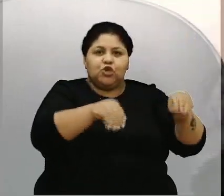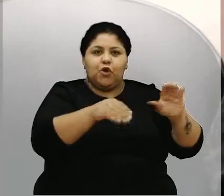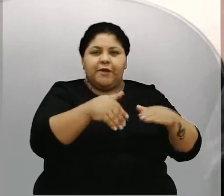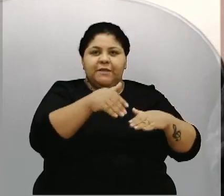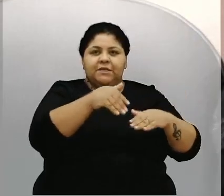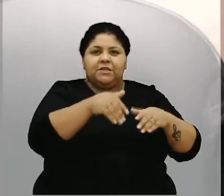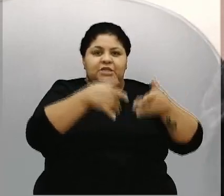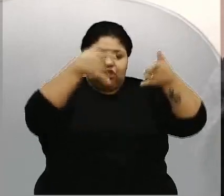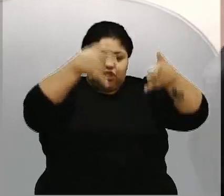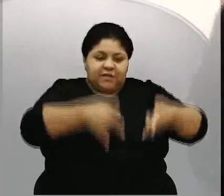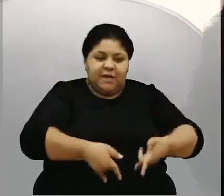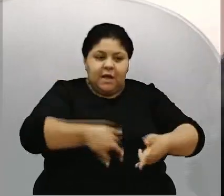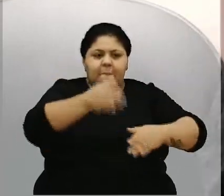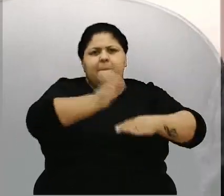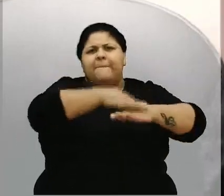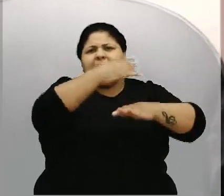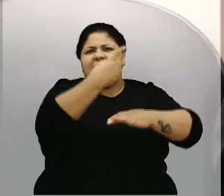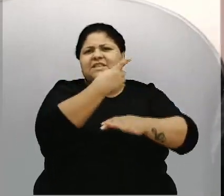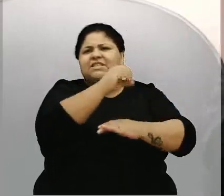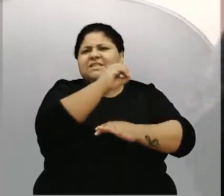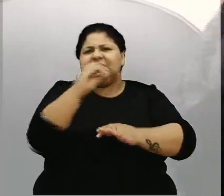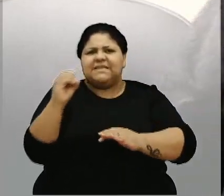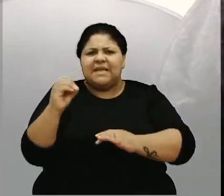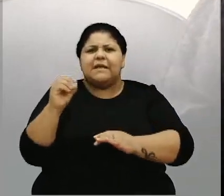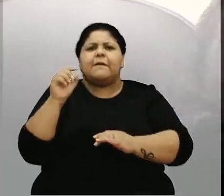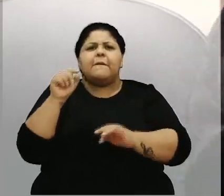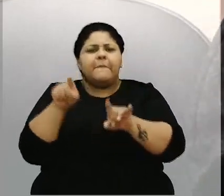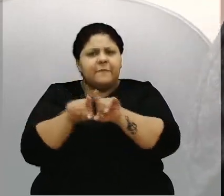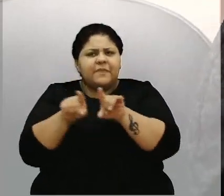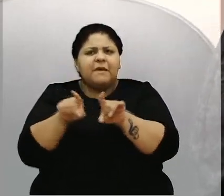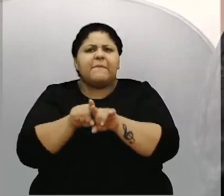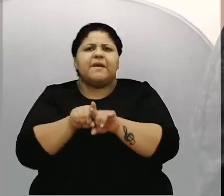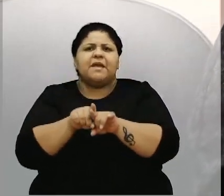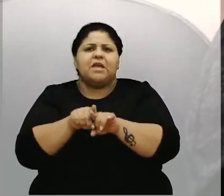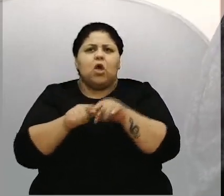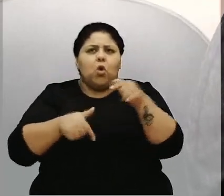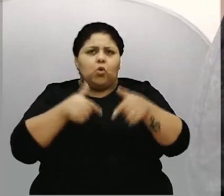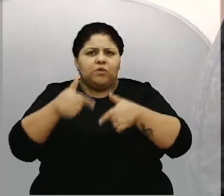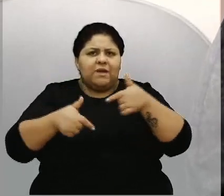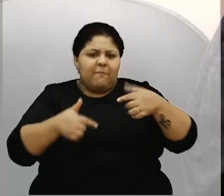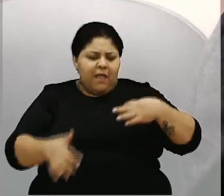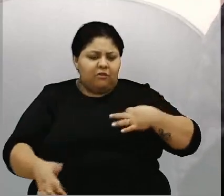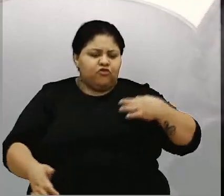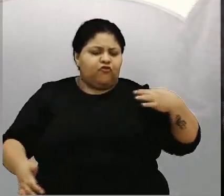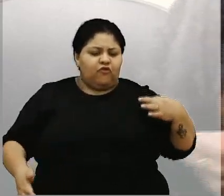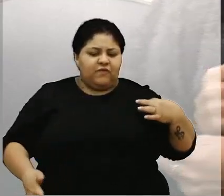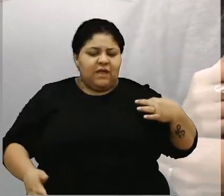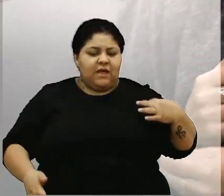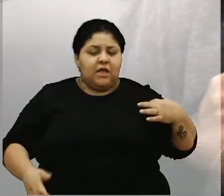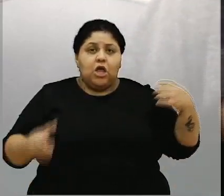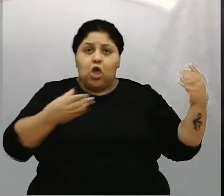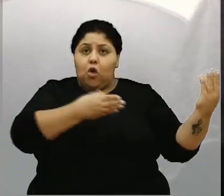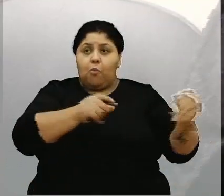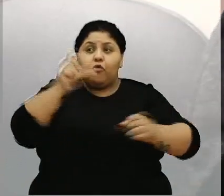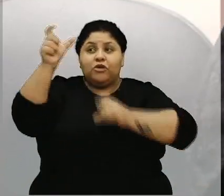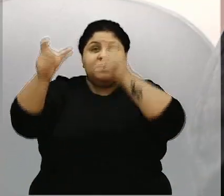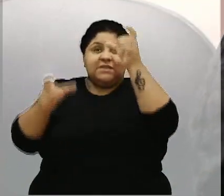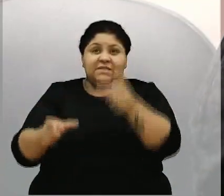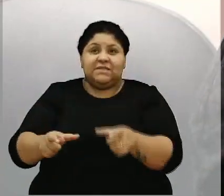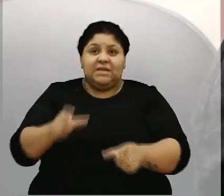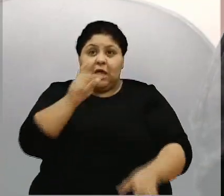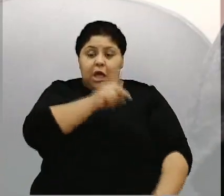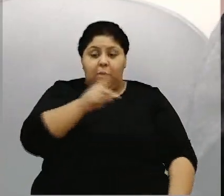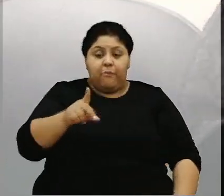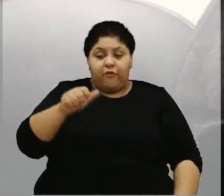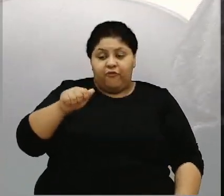peças também, com tecidos doados, e o trabalho de voluntárias. Muita gente que está lá, e aqui fazendo referência à Profiana, que